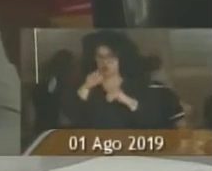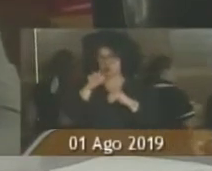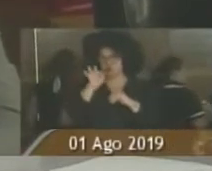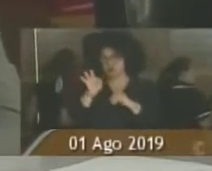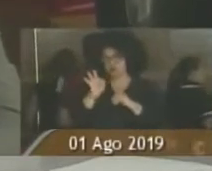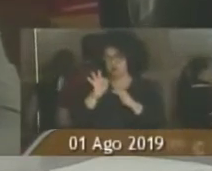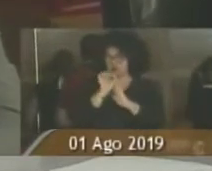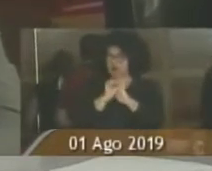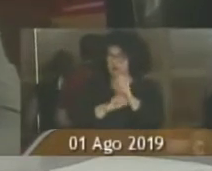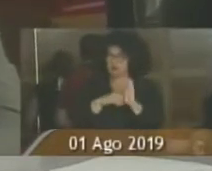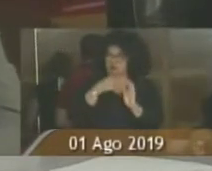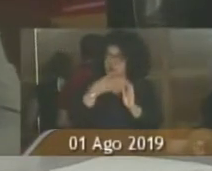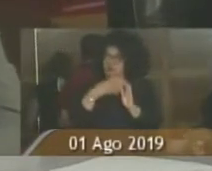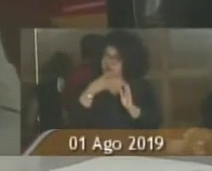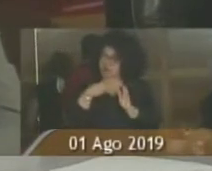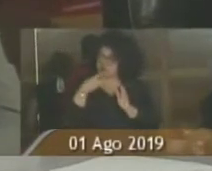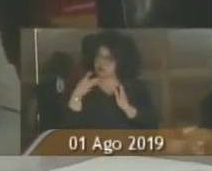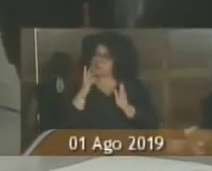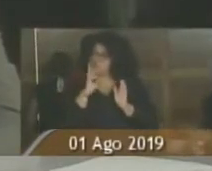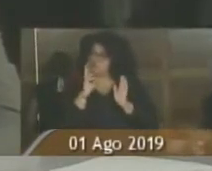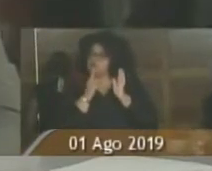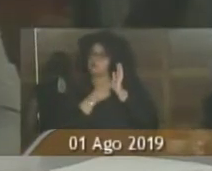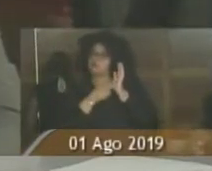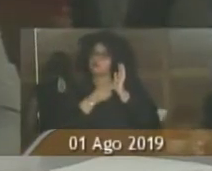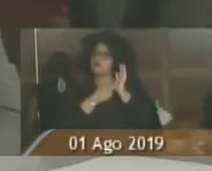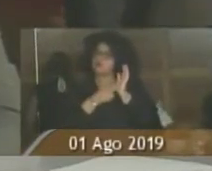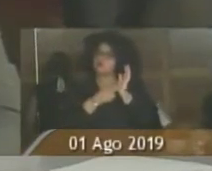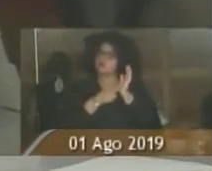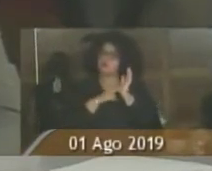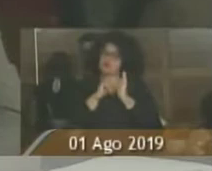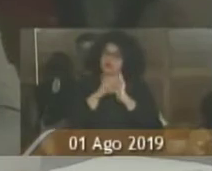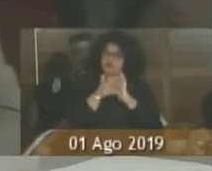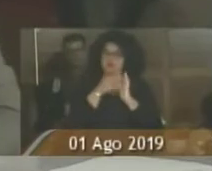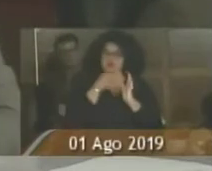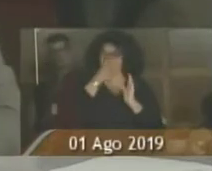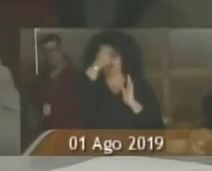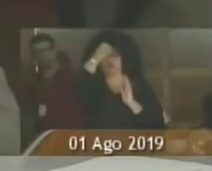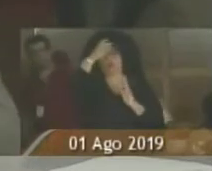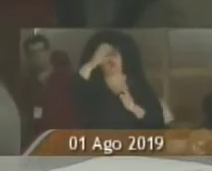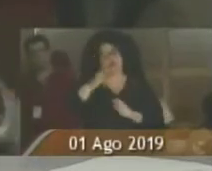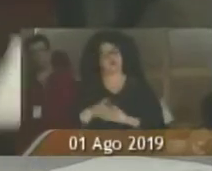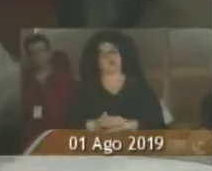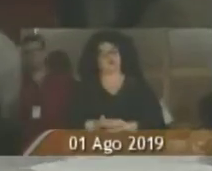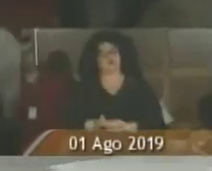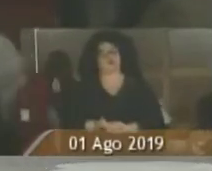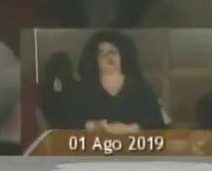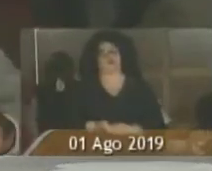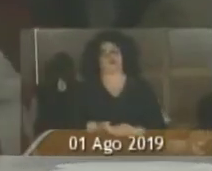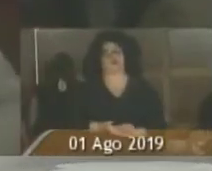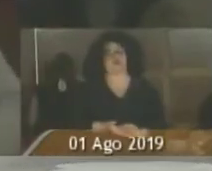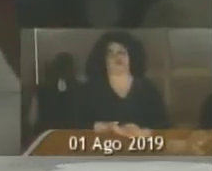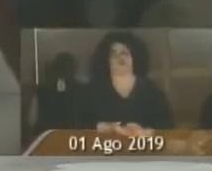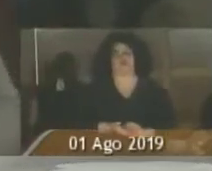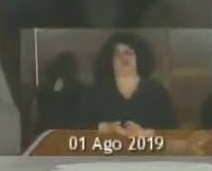e ofício 433, em resposta às indicações do vereador Flavinho Araújo.